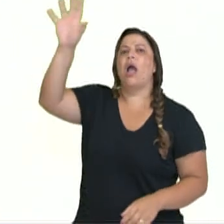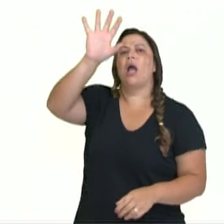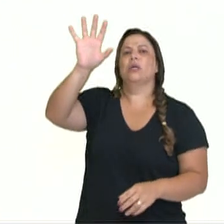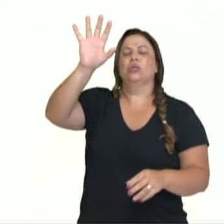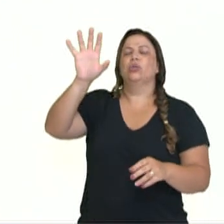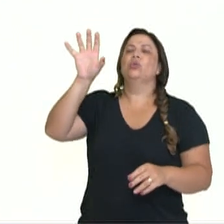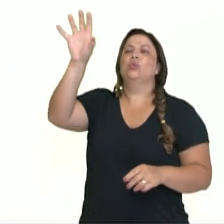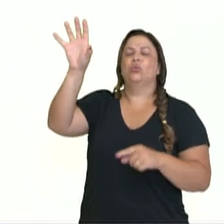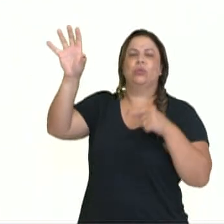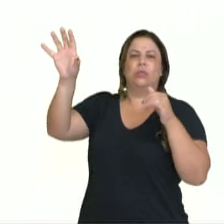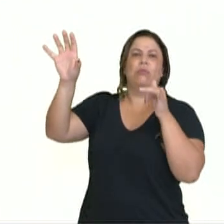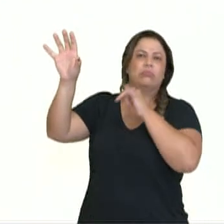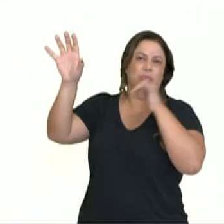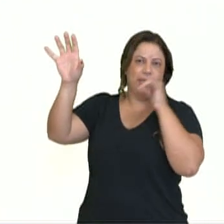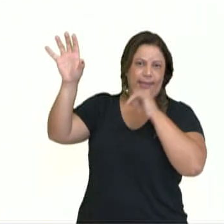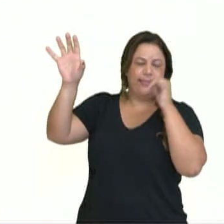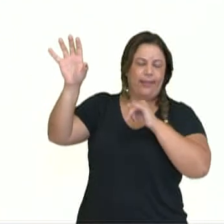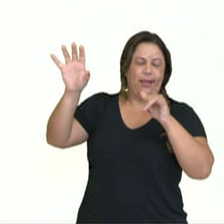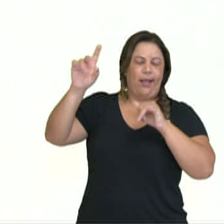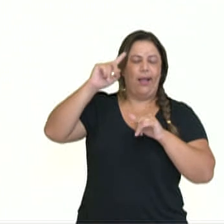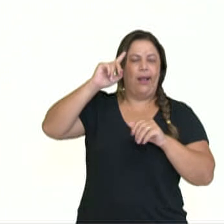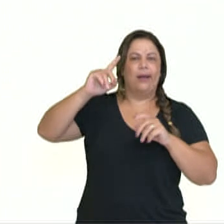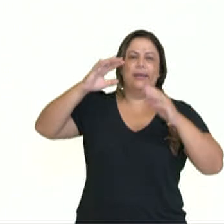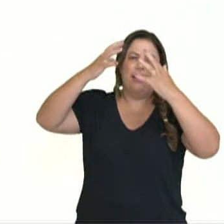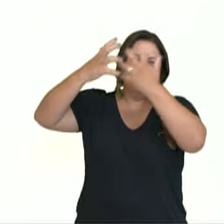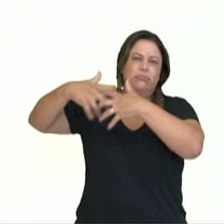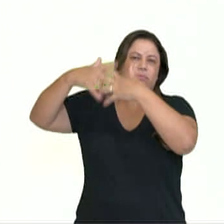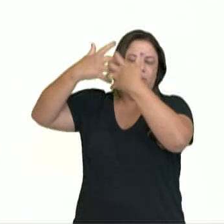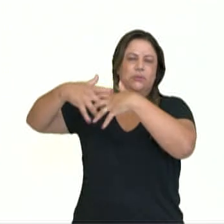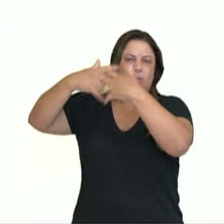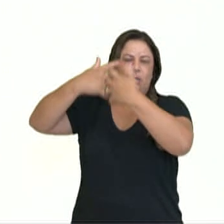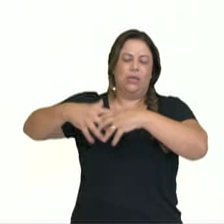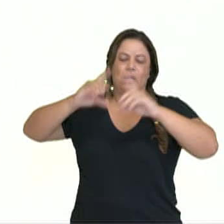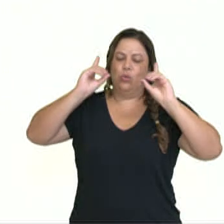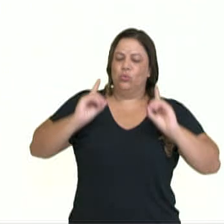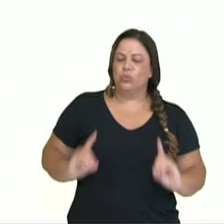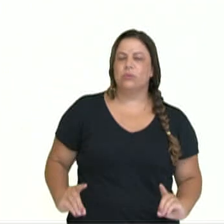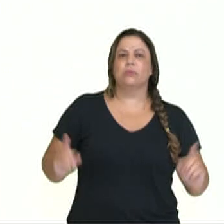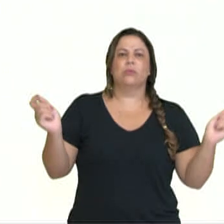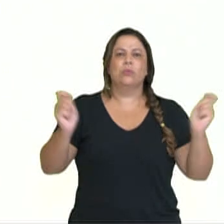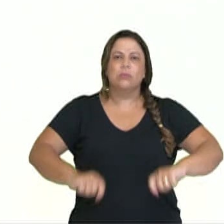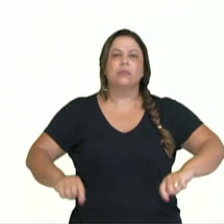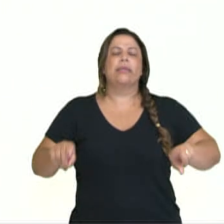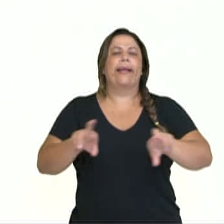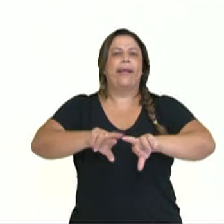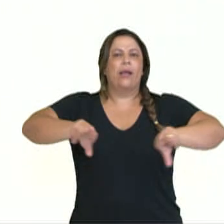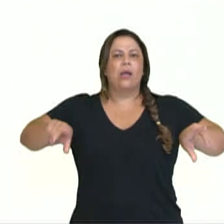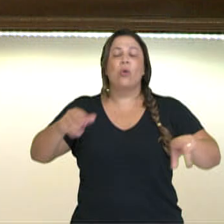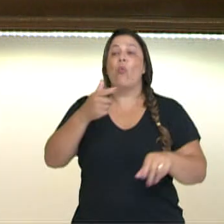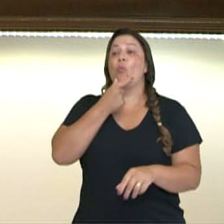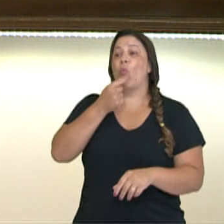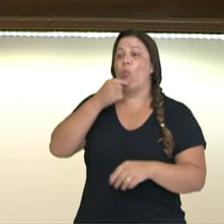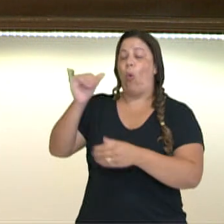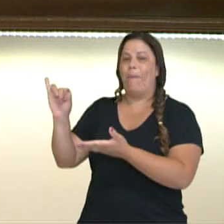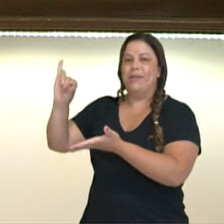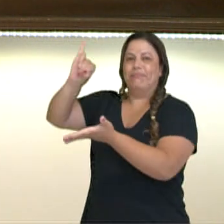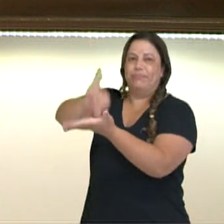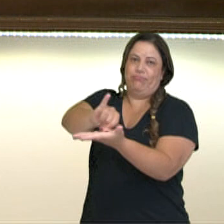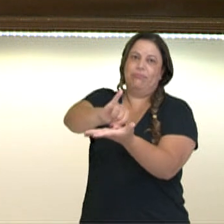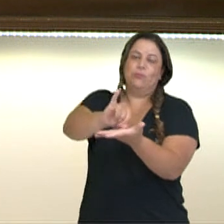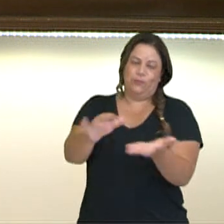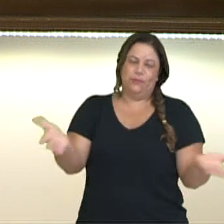Itália. Pregava a racionalidade e a dignidade do ser humano. O homem está no centro. Gente, vamos